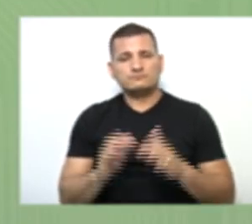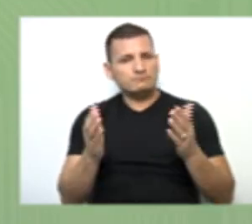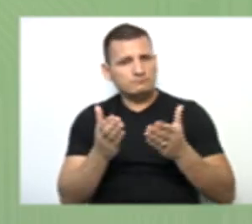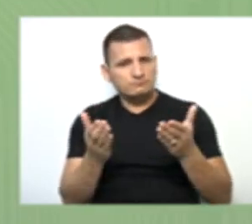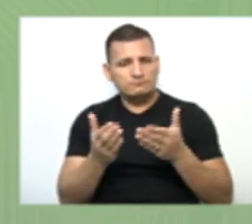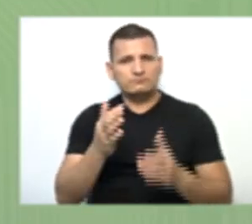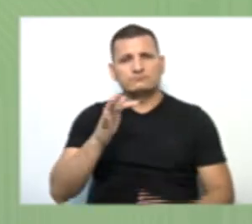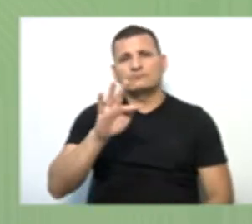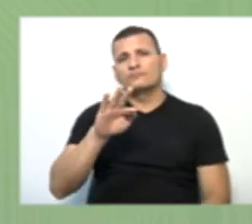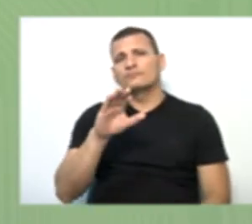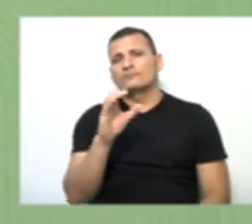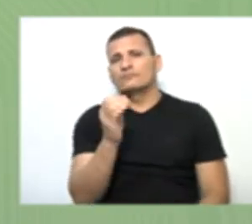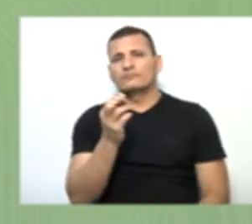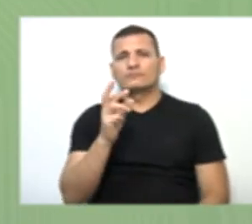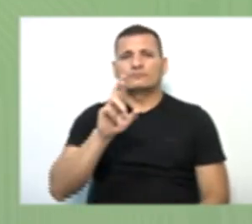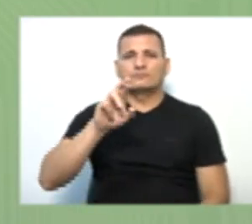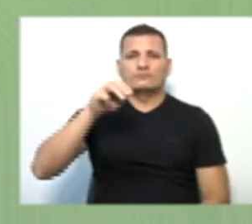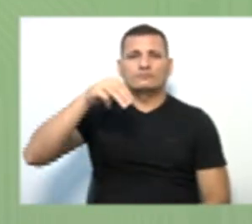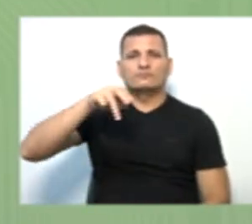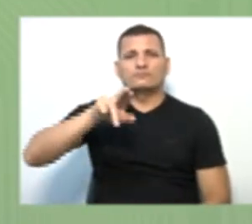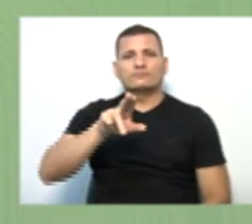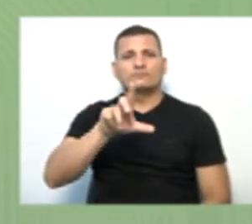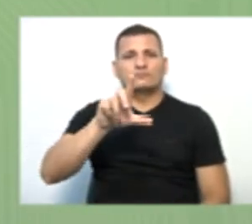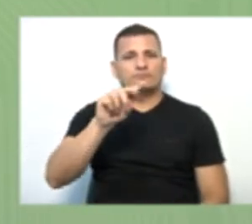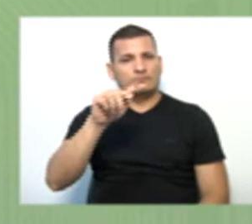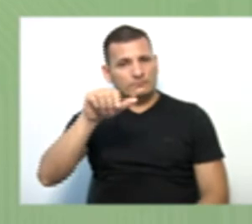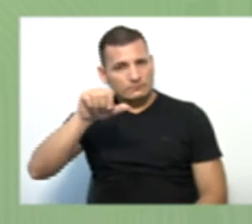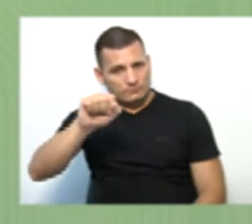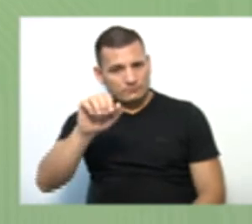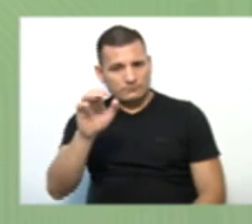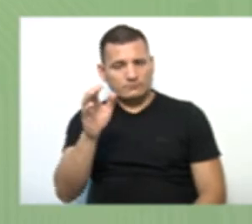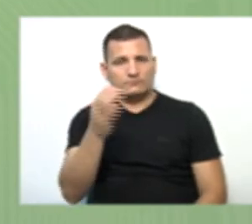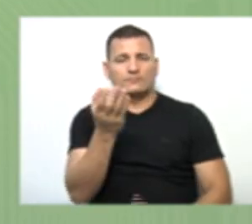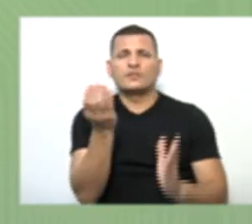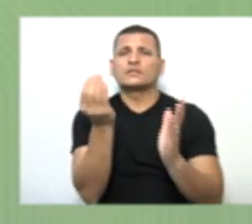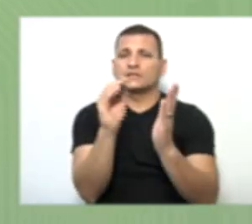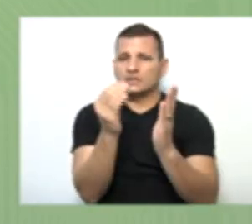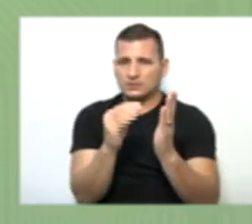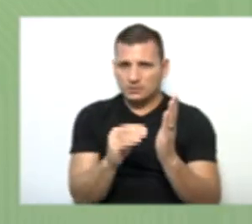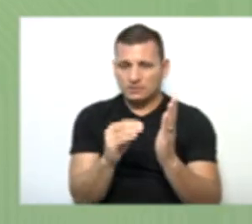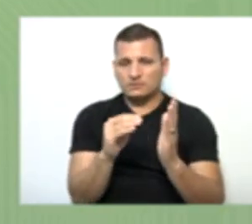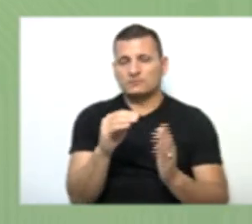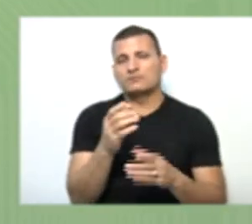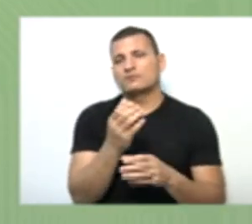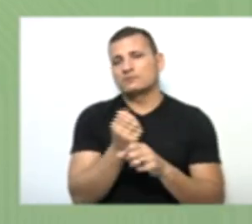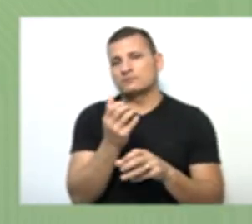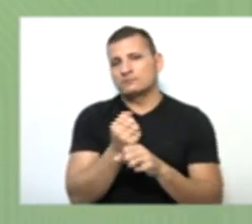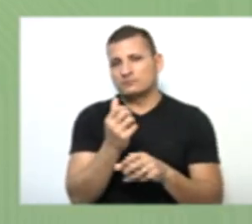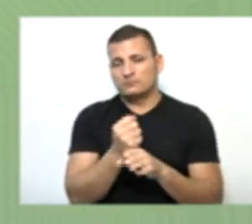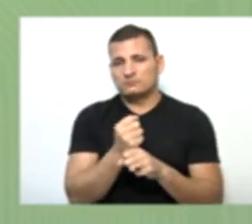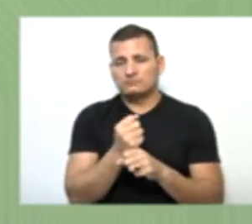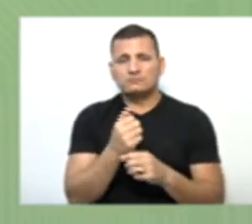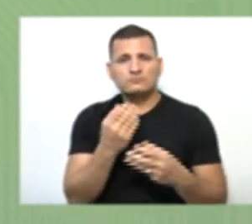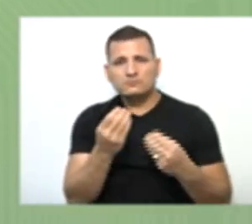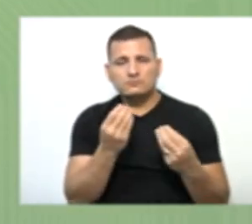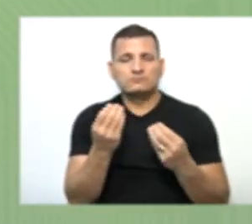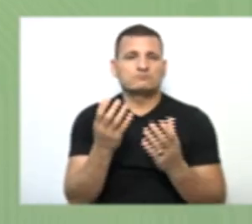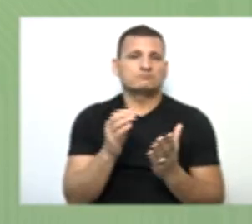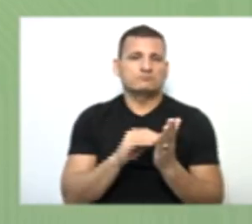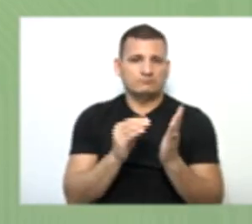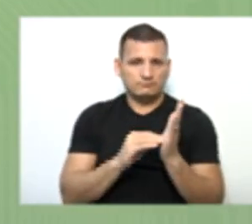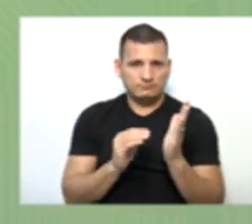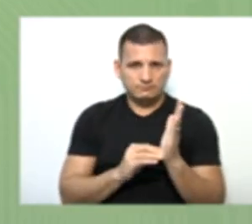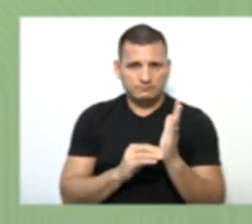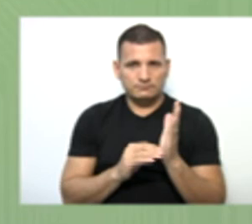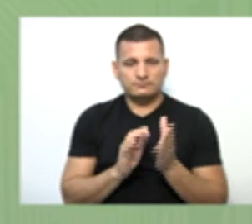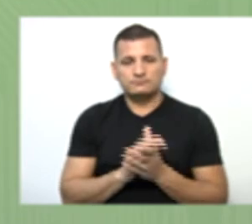às fórmulas de lançamentos contábeis, né, desses fatos que ocorrem e como devem ser lançados.